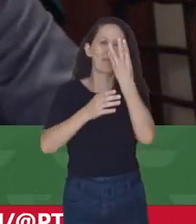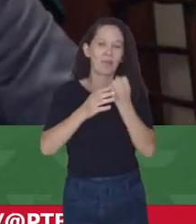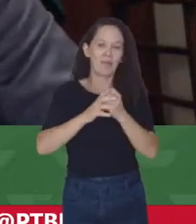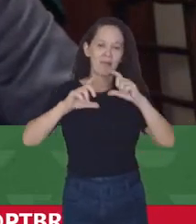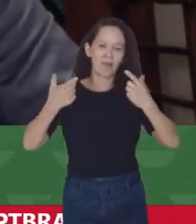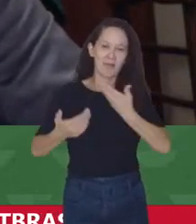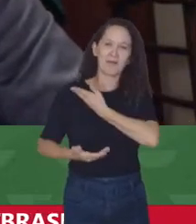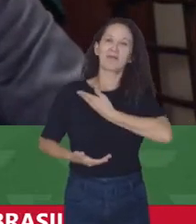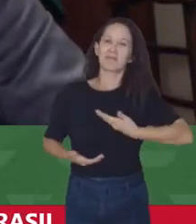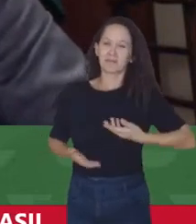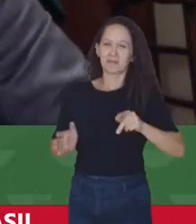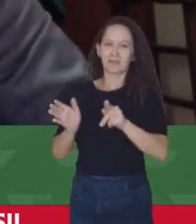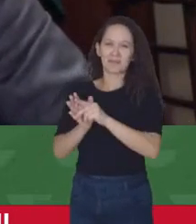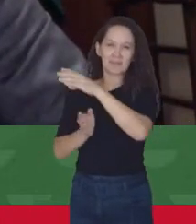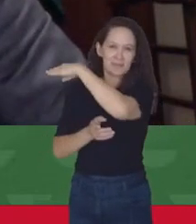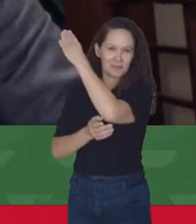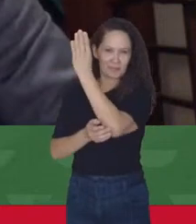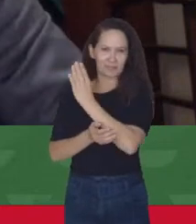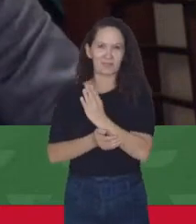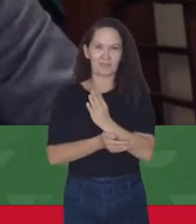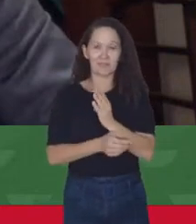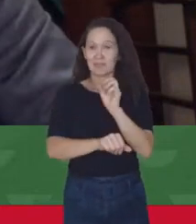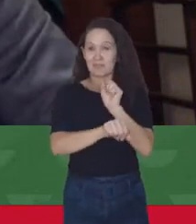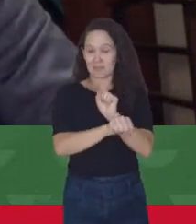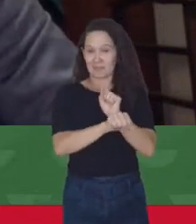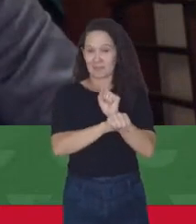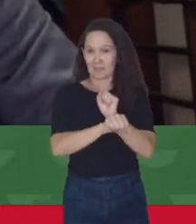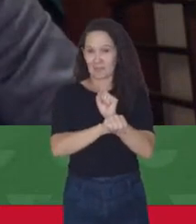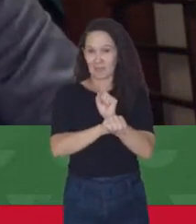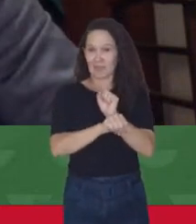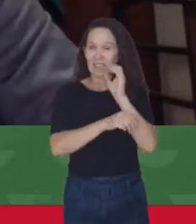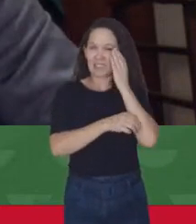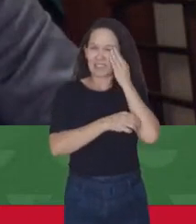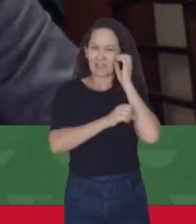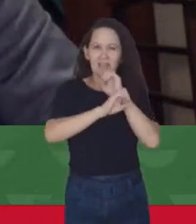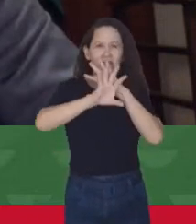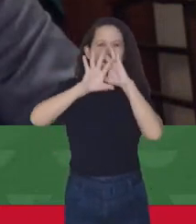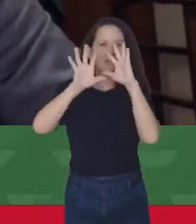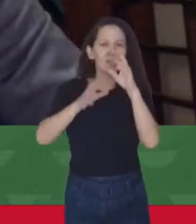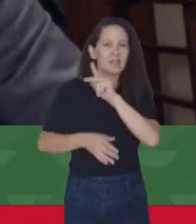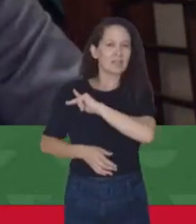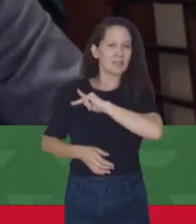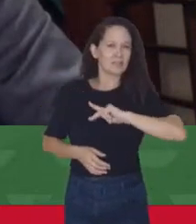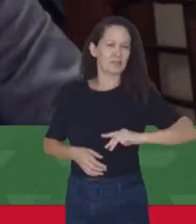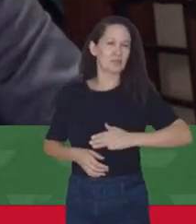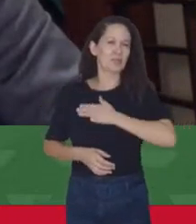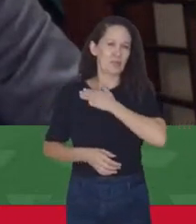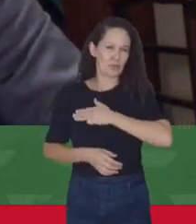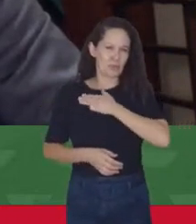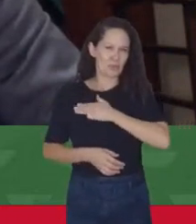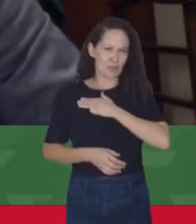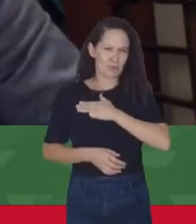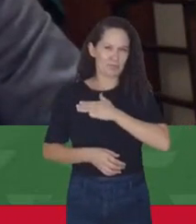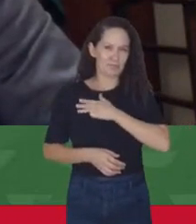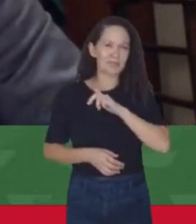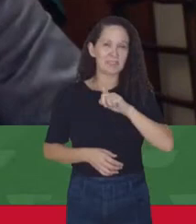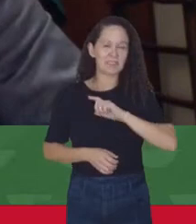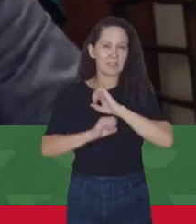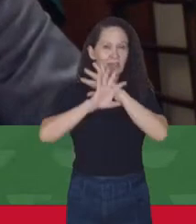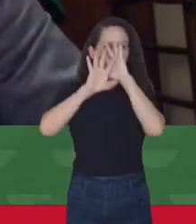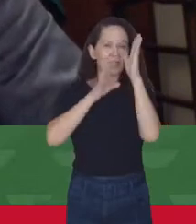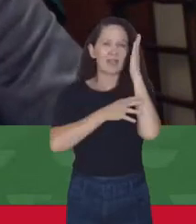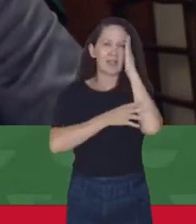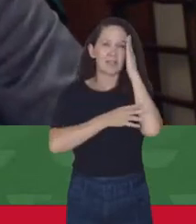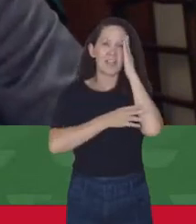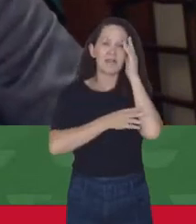para a governabilidade. Espero que esta compreensão que o presidente Lula se torne